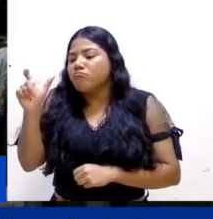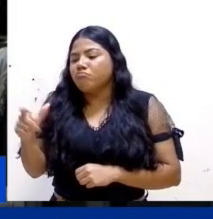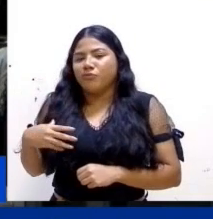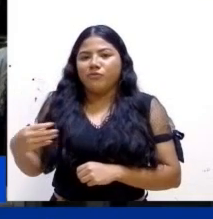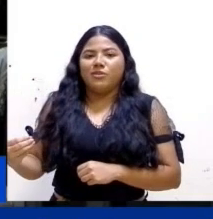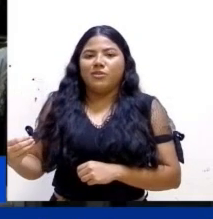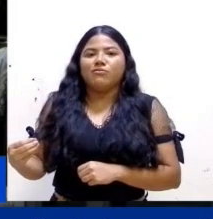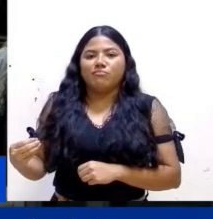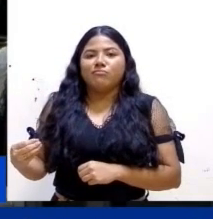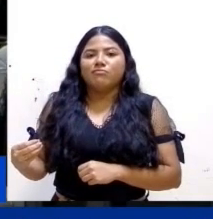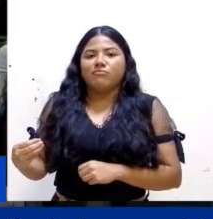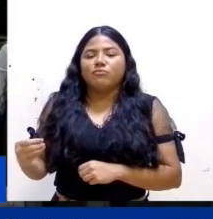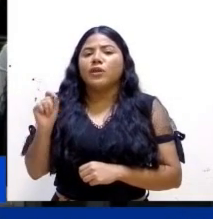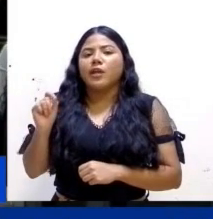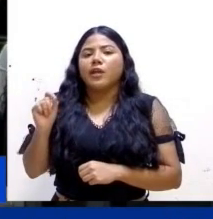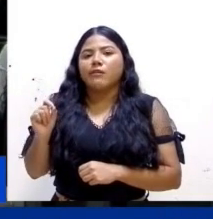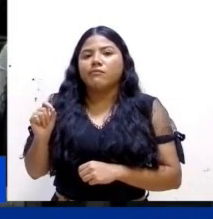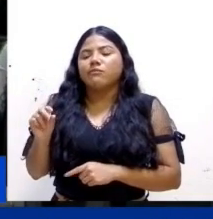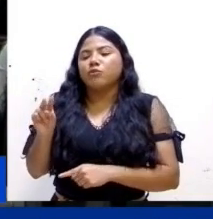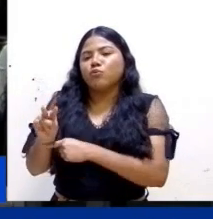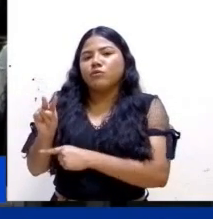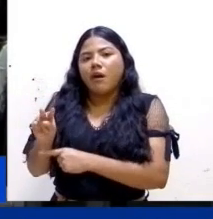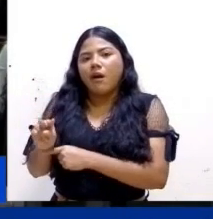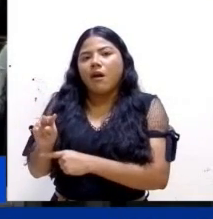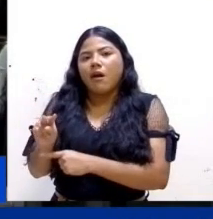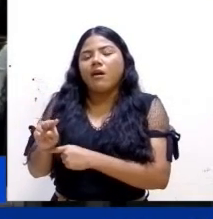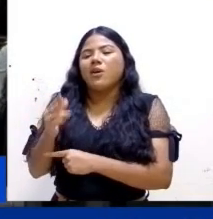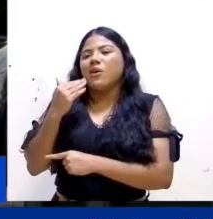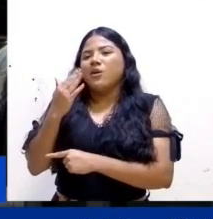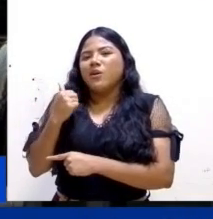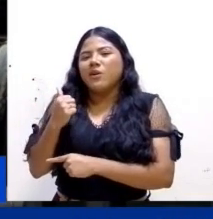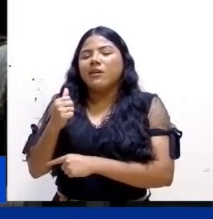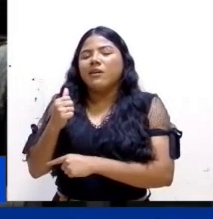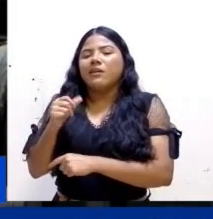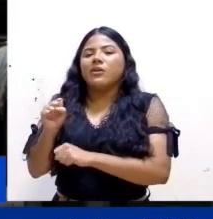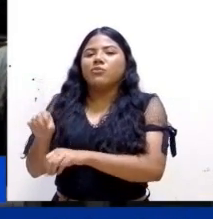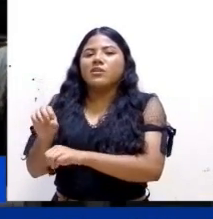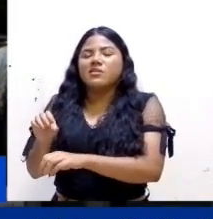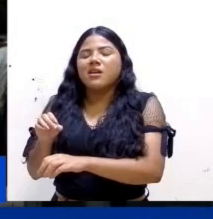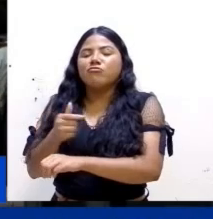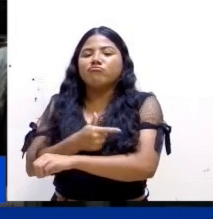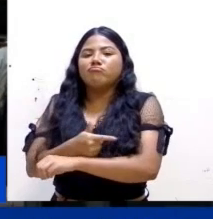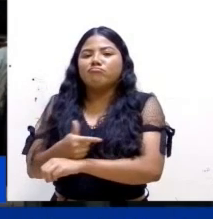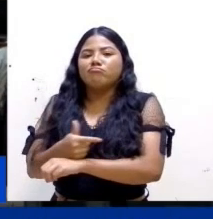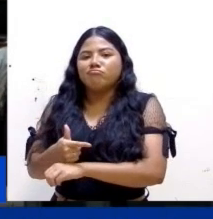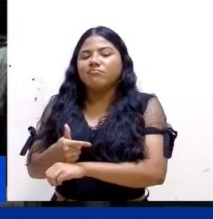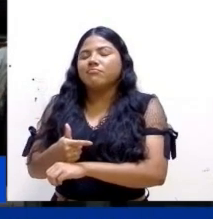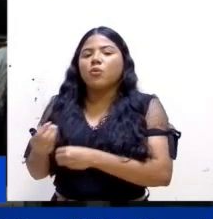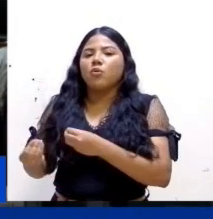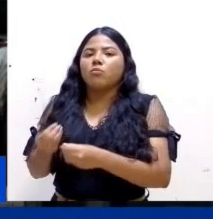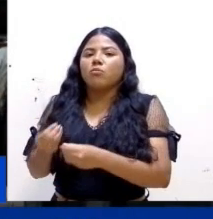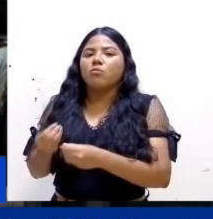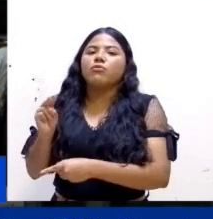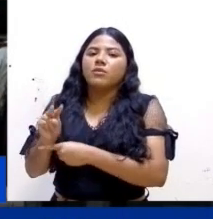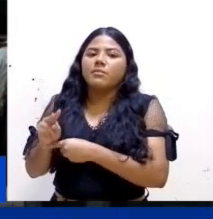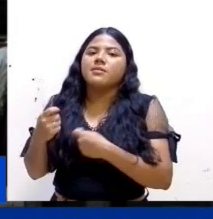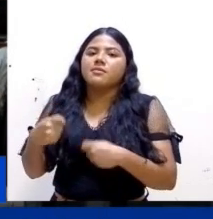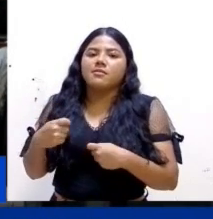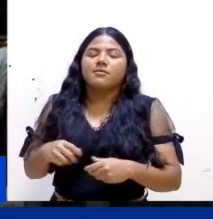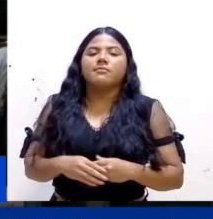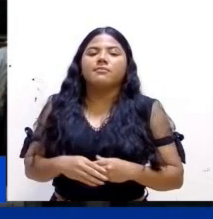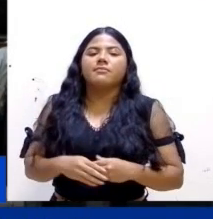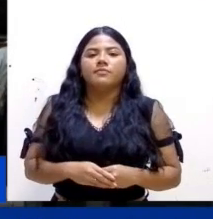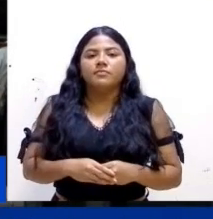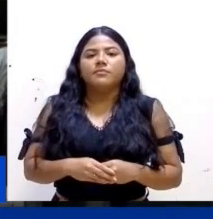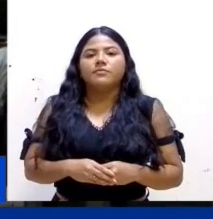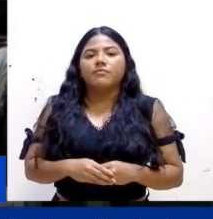da guarda compartilhada, tem por objetivo, tá? E quem a guarda é compartilhada, eu não vou pagar pensão.